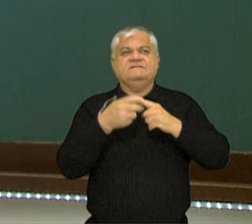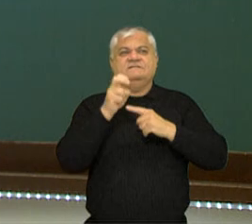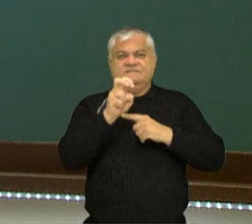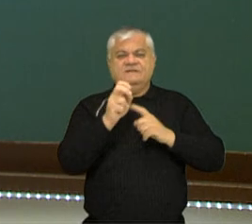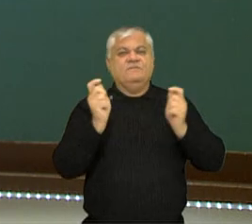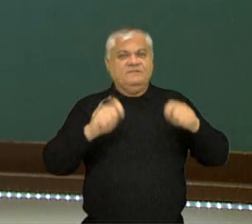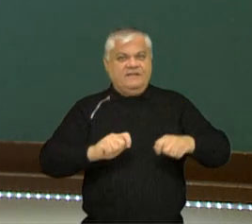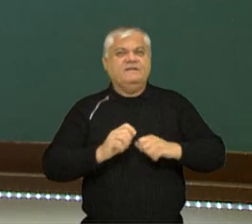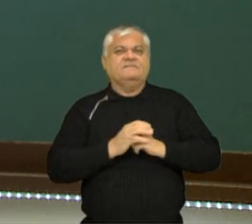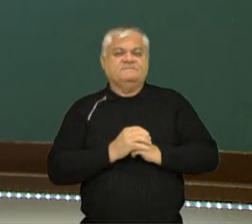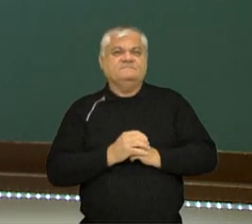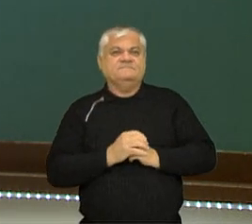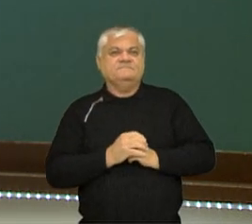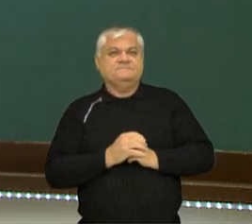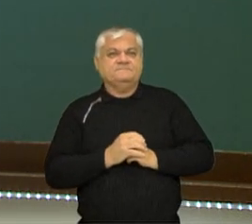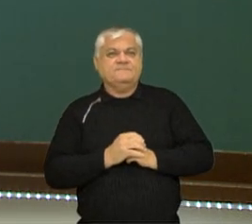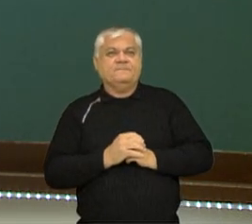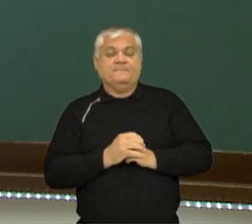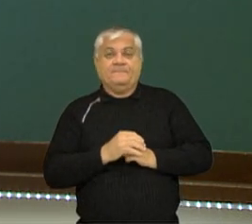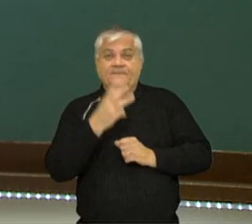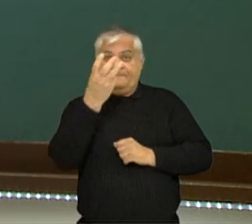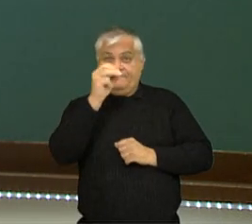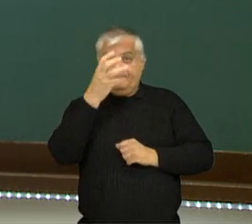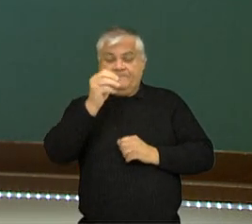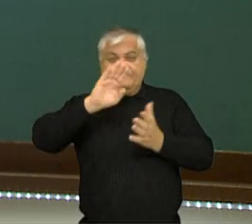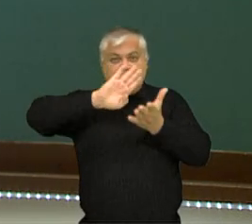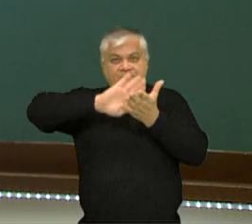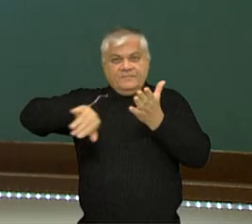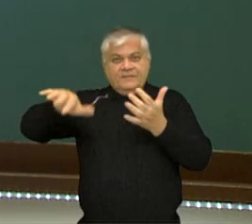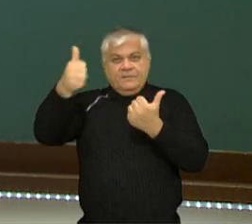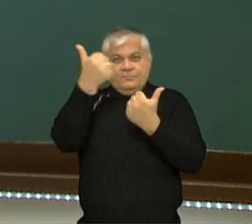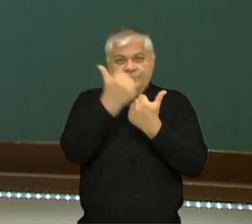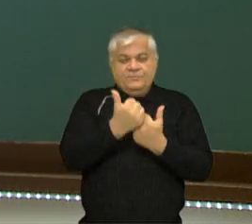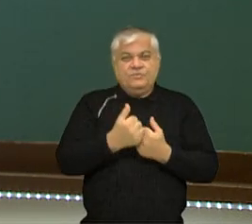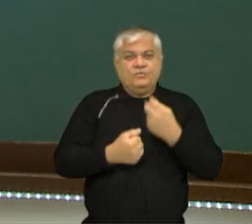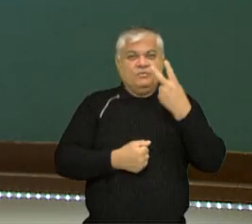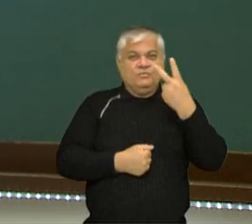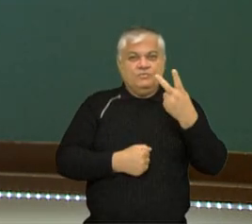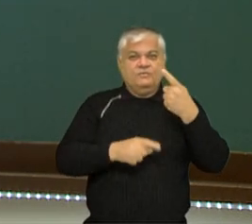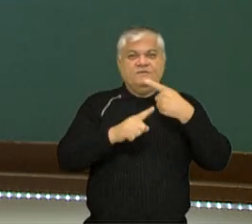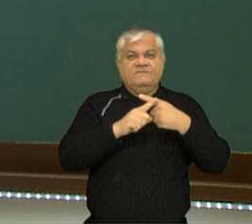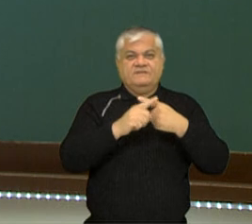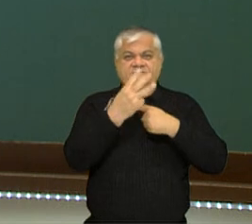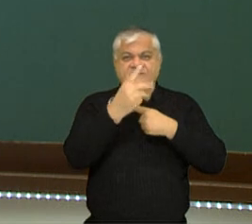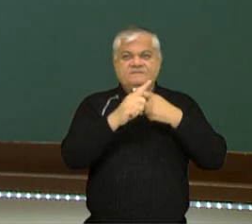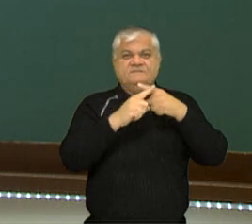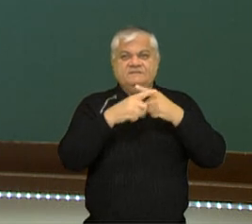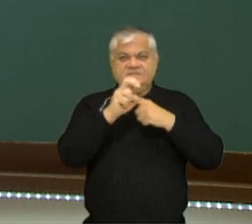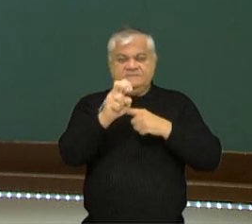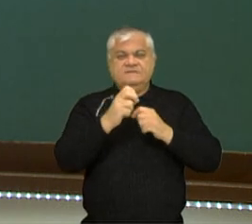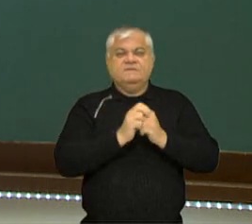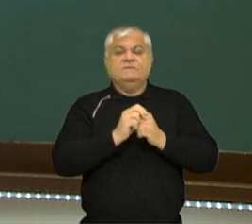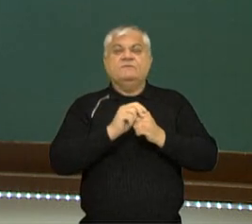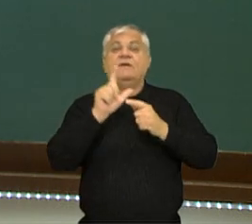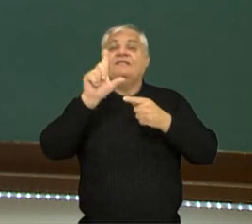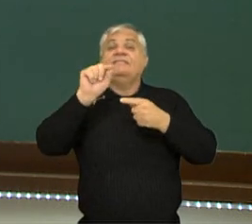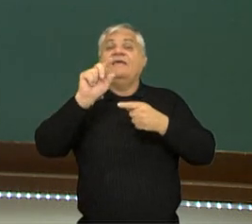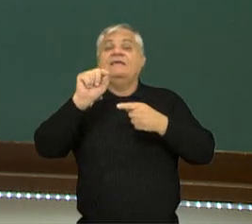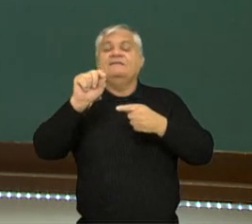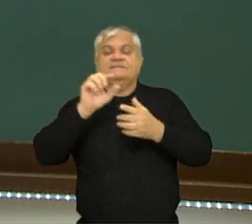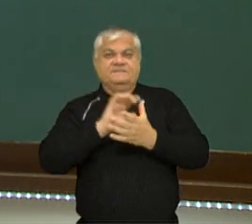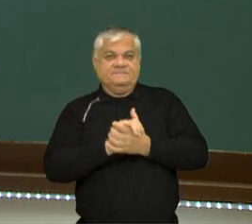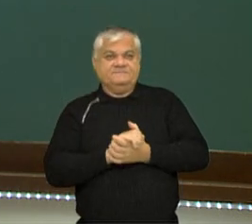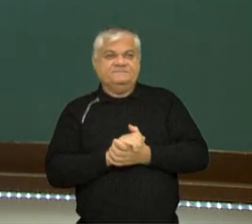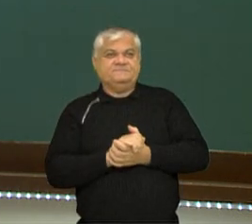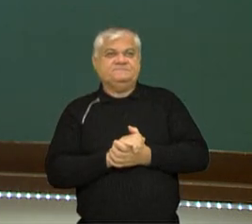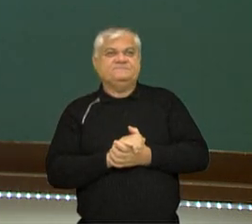produto, tá? Então eu vou substituir o 30 por 2 vezes 3 vezes 5 e tudo isso elevado à décima